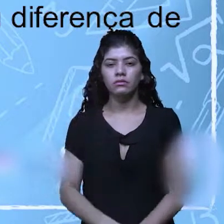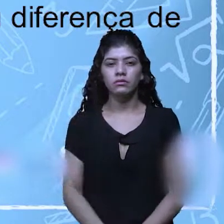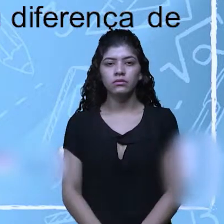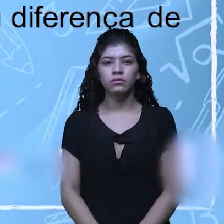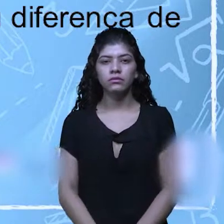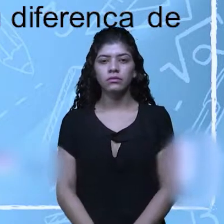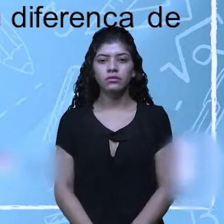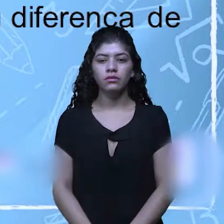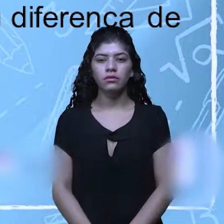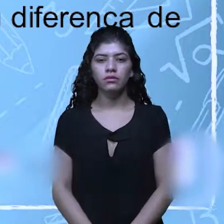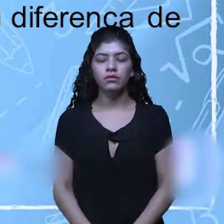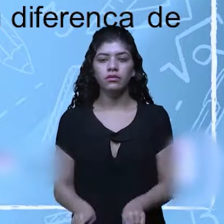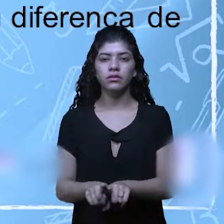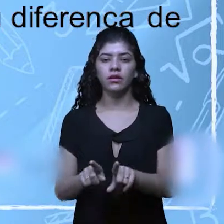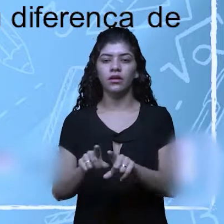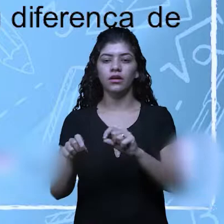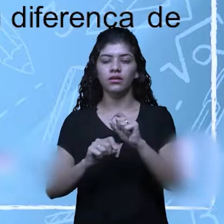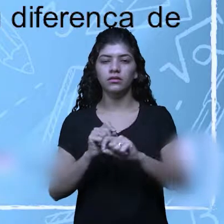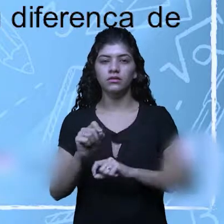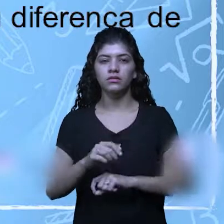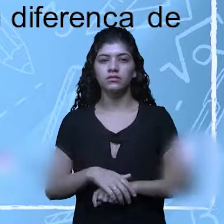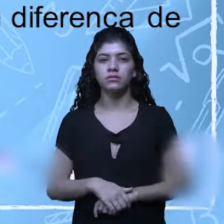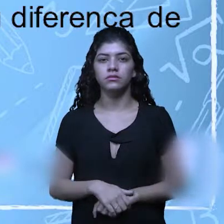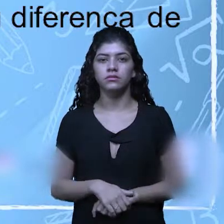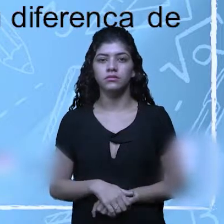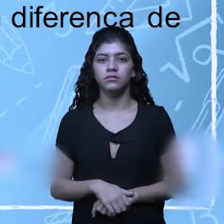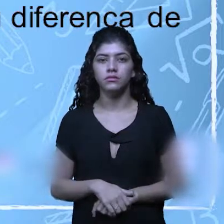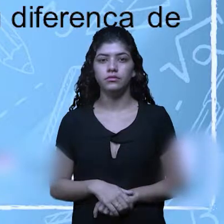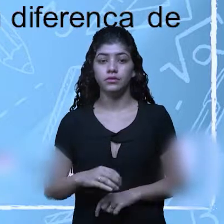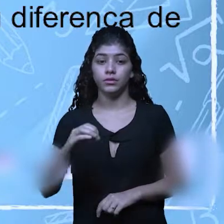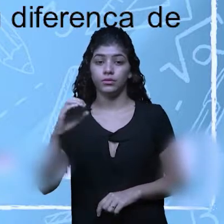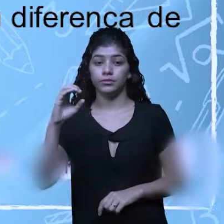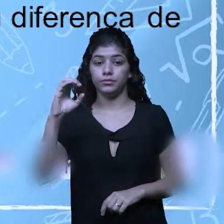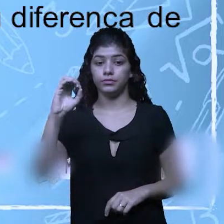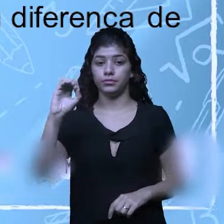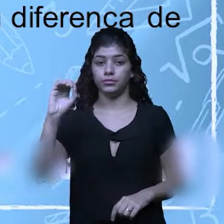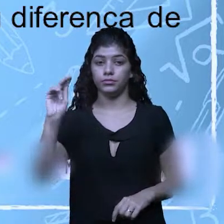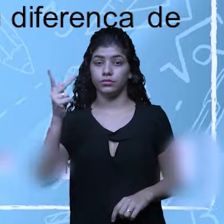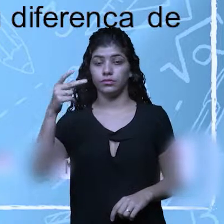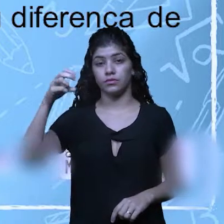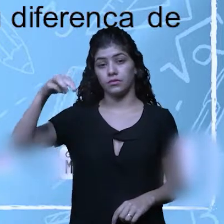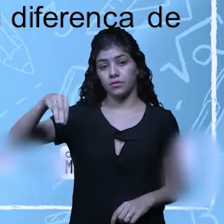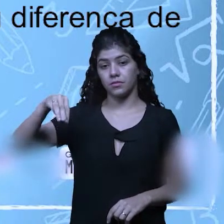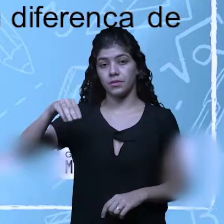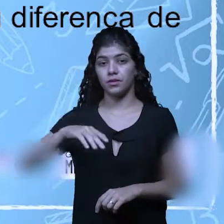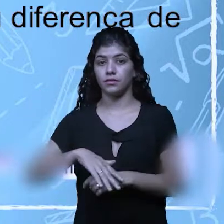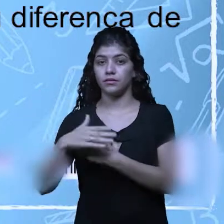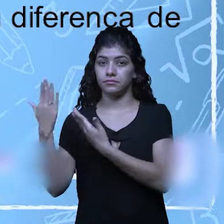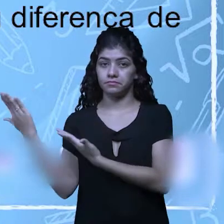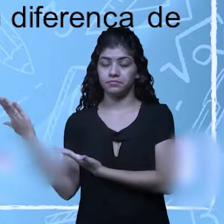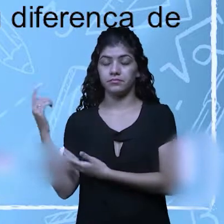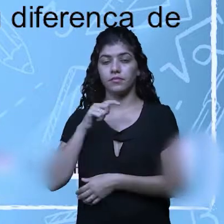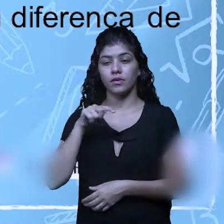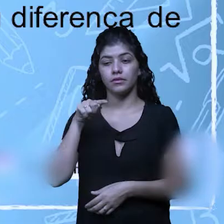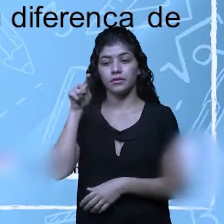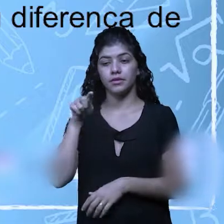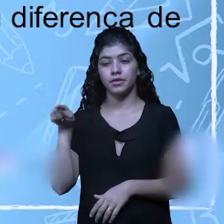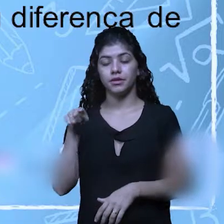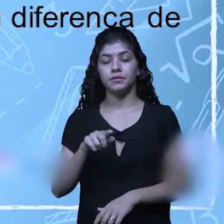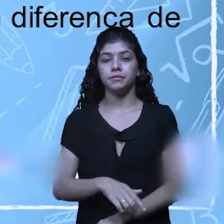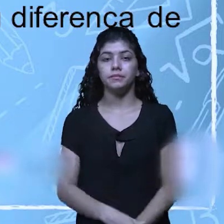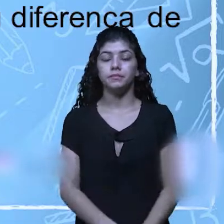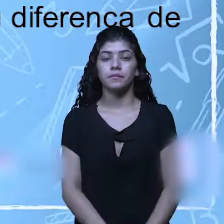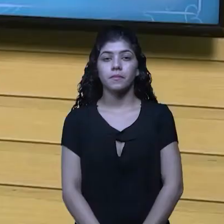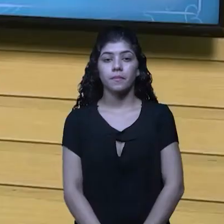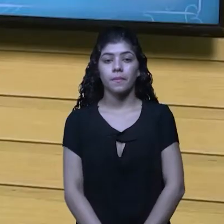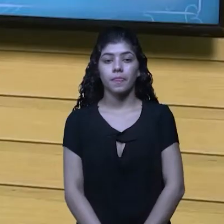Ele é dado em ohm, ou seja, a unidade de medida dele é o ohm, representado por essa letrinha grega aí que vocês estão